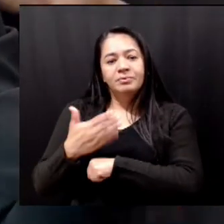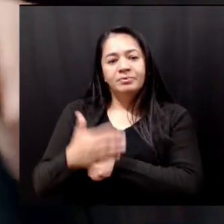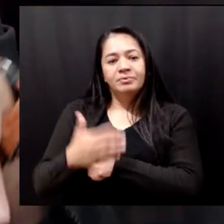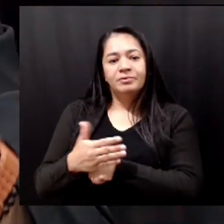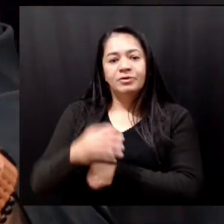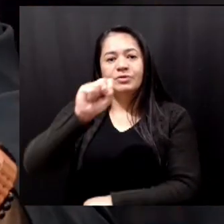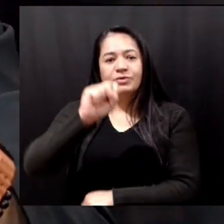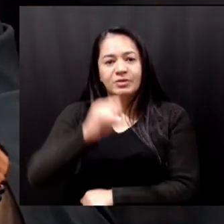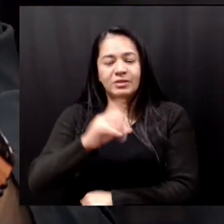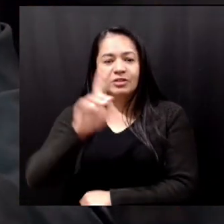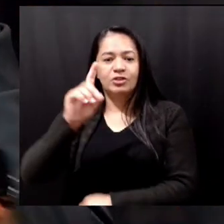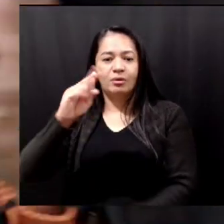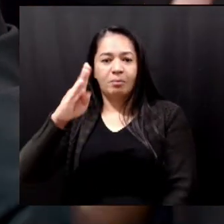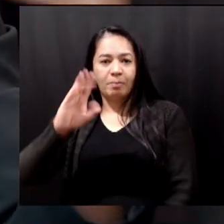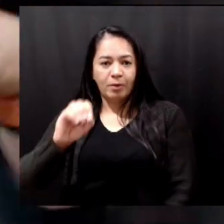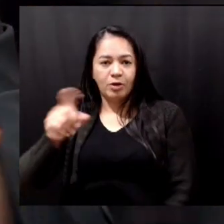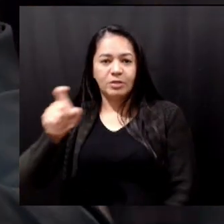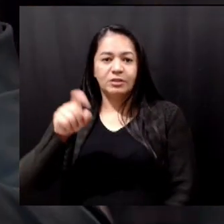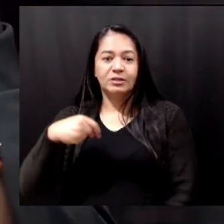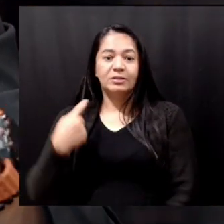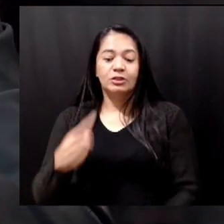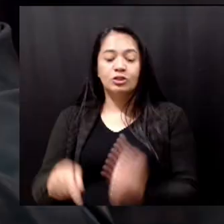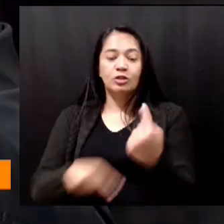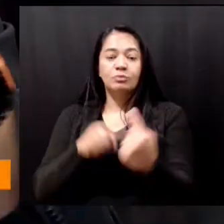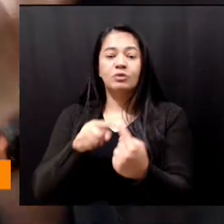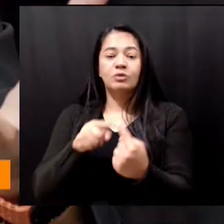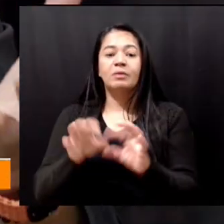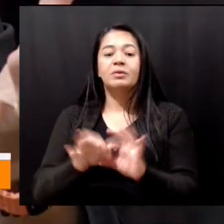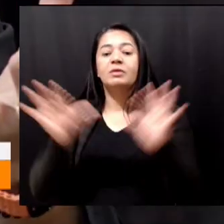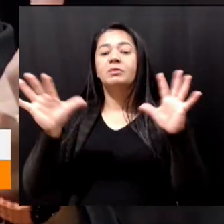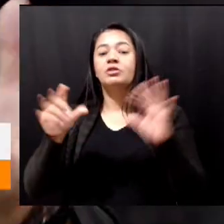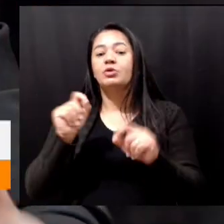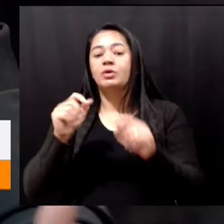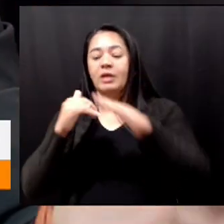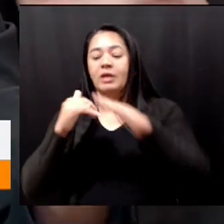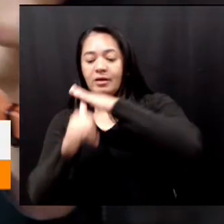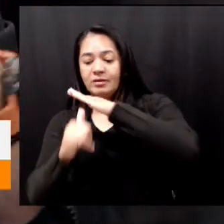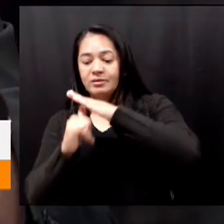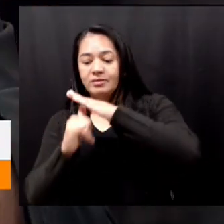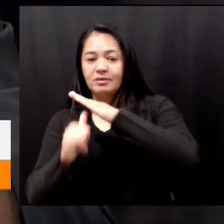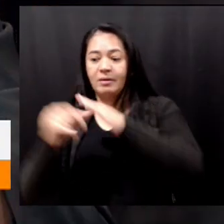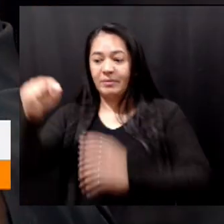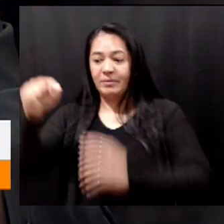gente permitir que as startups daqui ou de outros locais